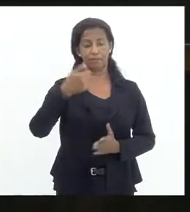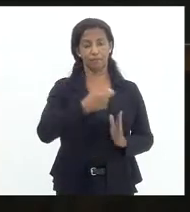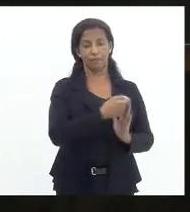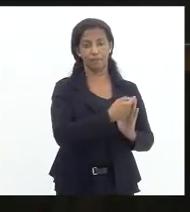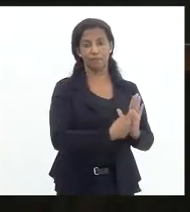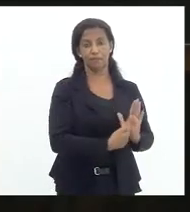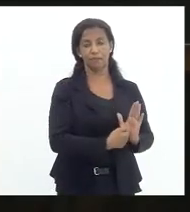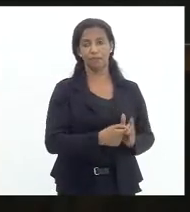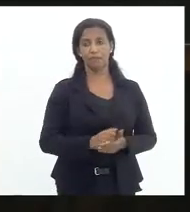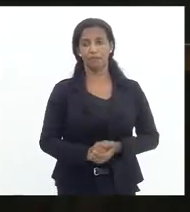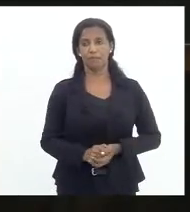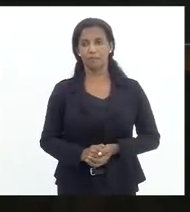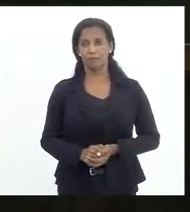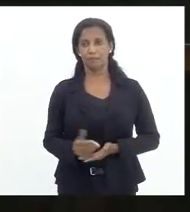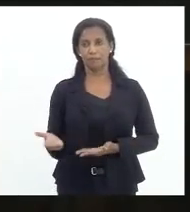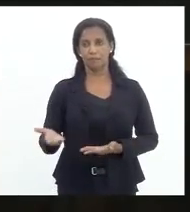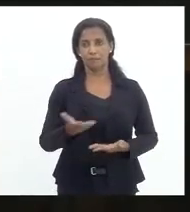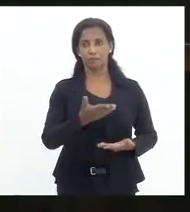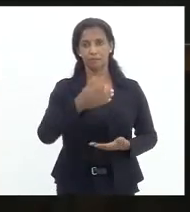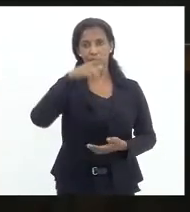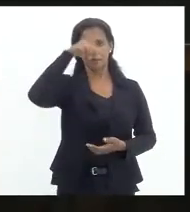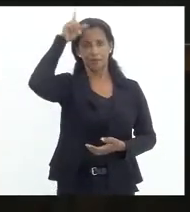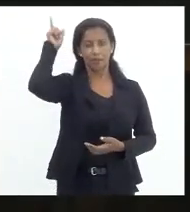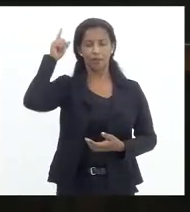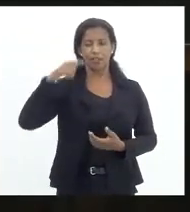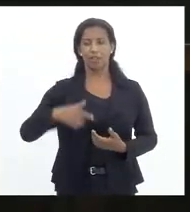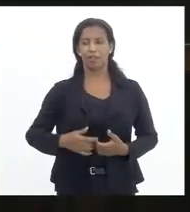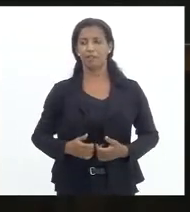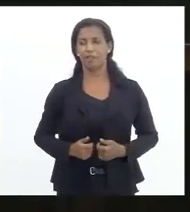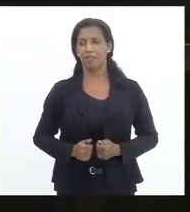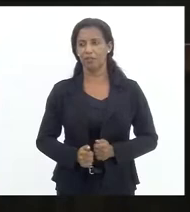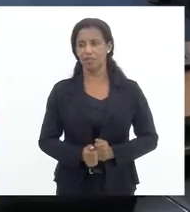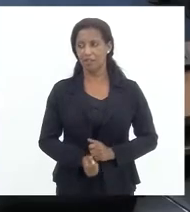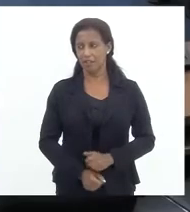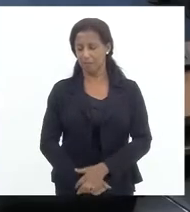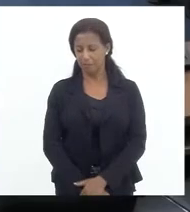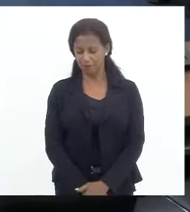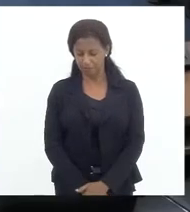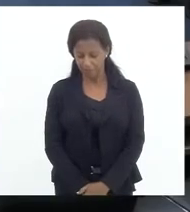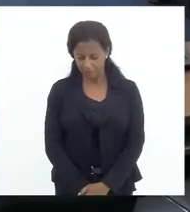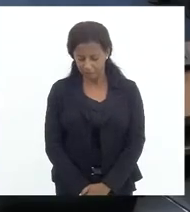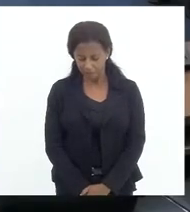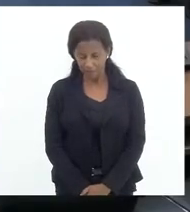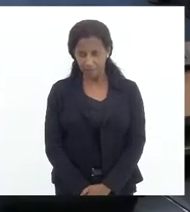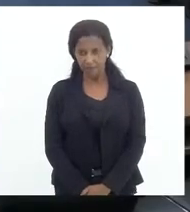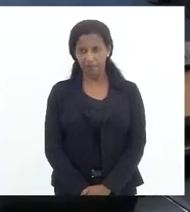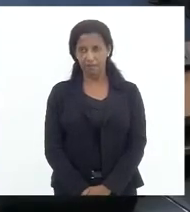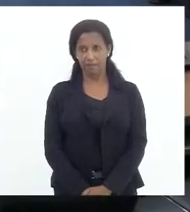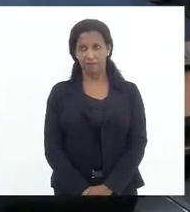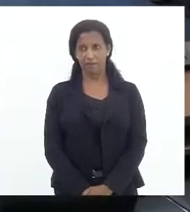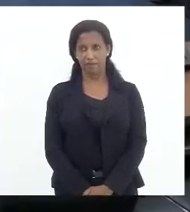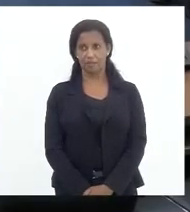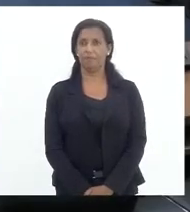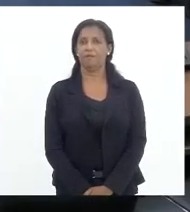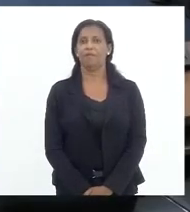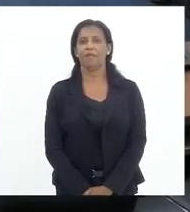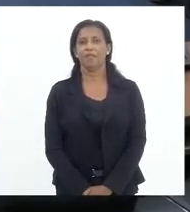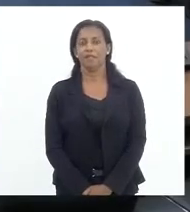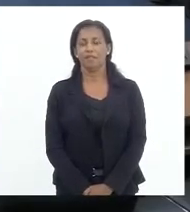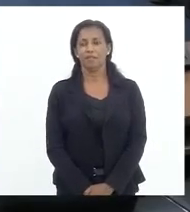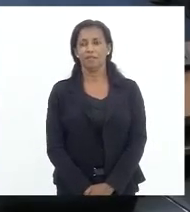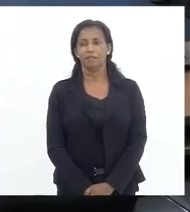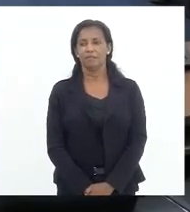inscrito é o Nobre Deputado Luiz Paulo tô conversando São Paulo